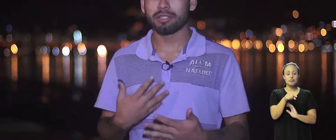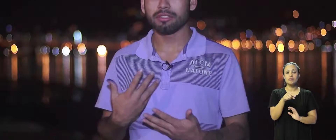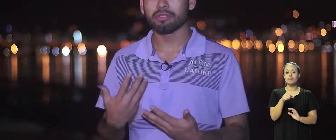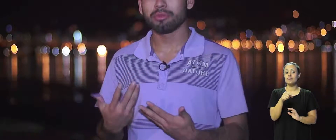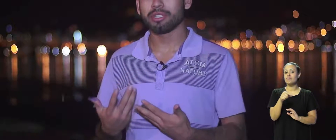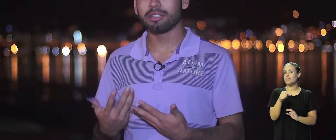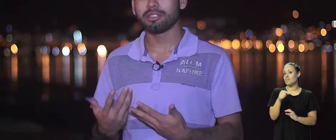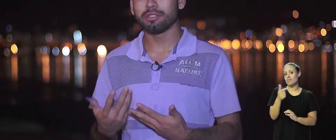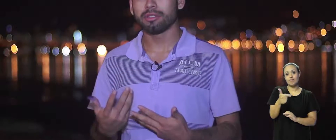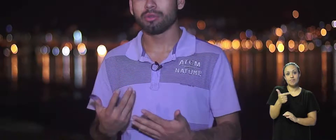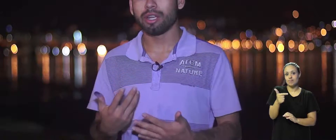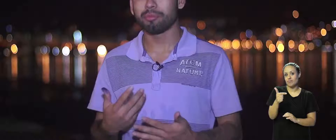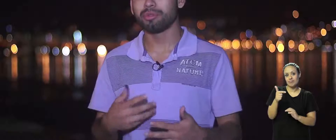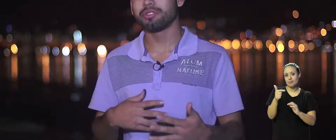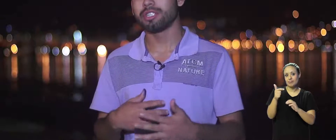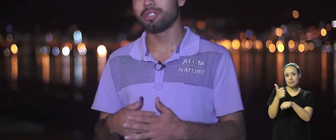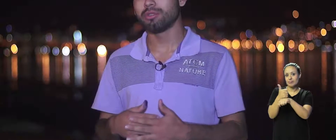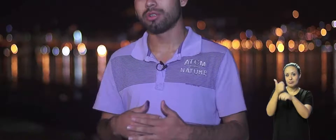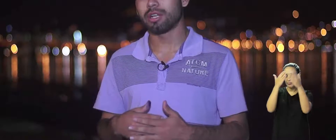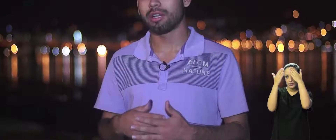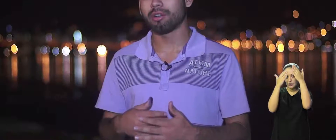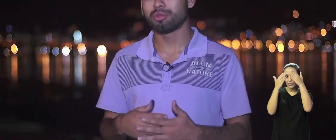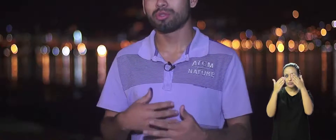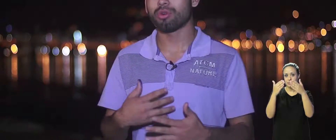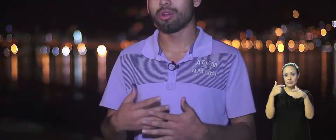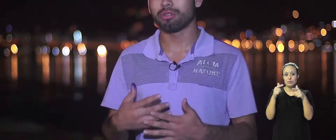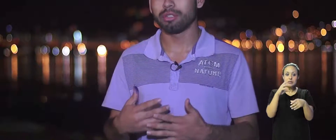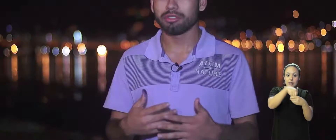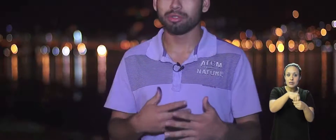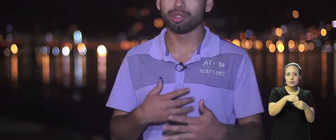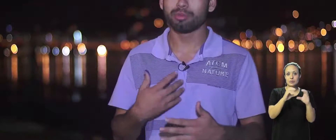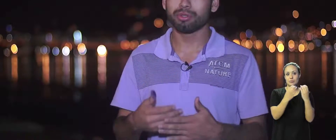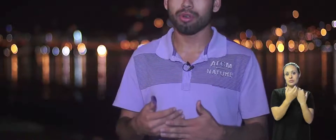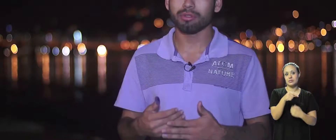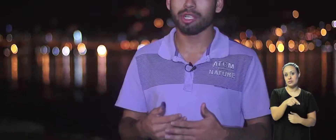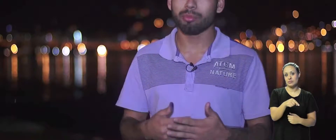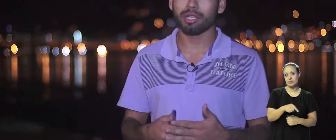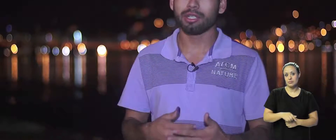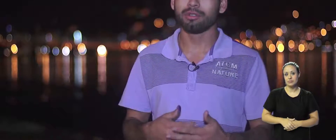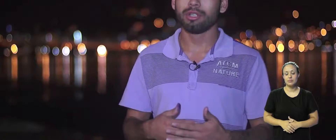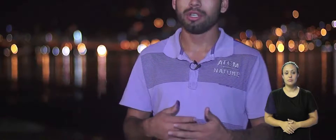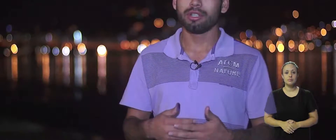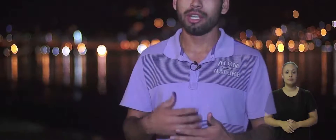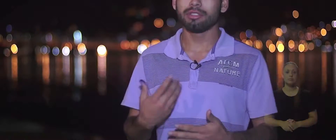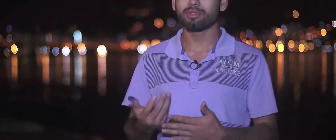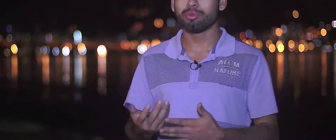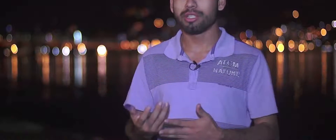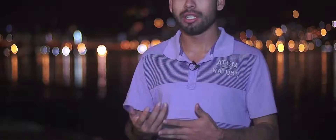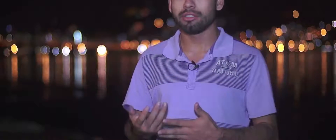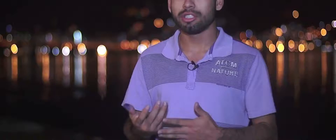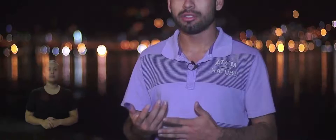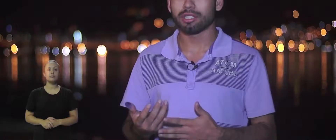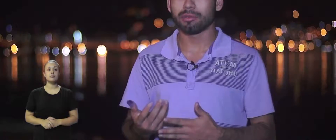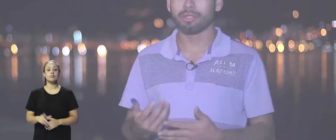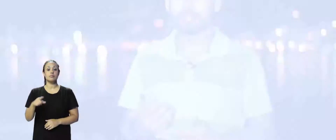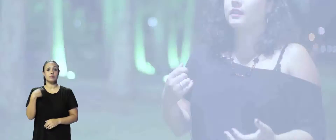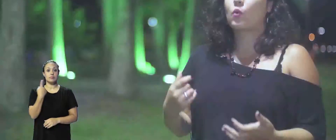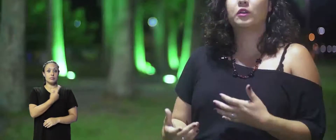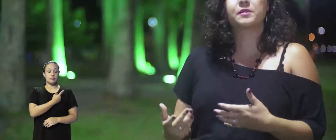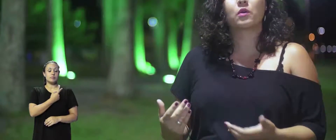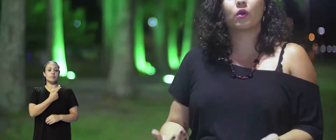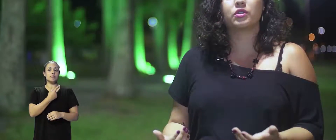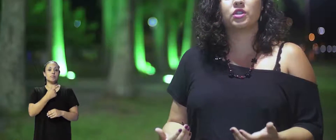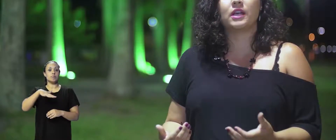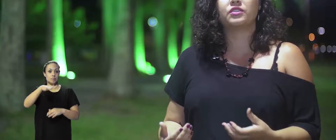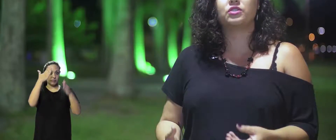Mas nessas comunidades indígenas não é muito inserido o psicólogo, né? Não existe muito psicólogo trabalhando dentro das comunidades indígenas, sabe?